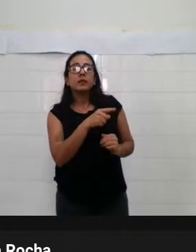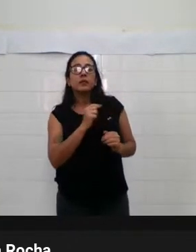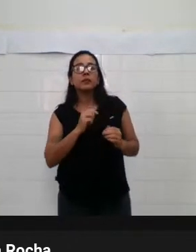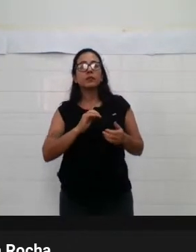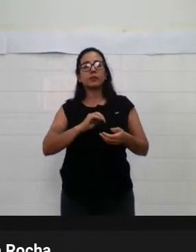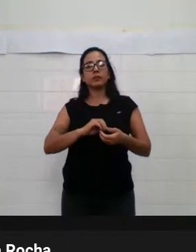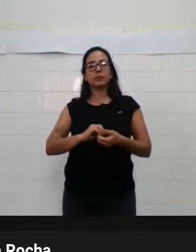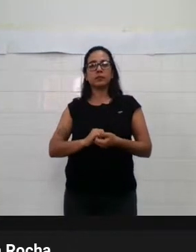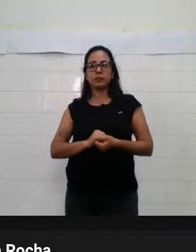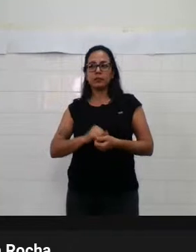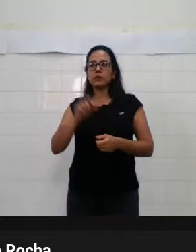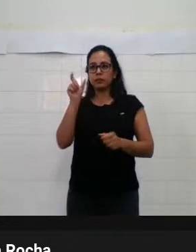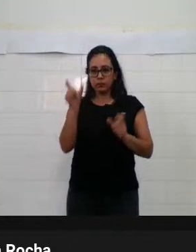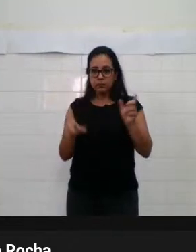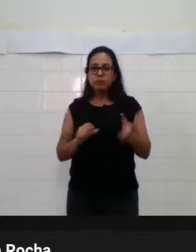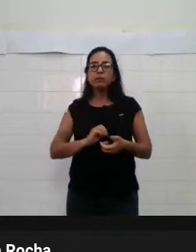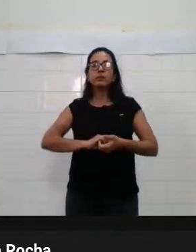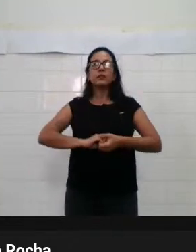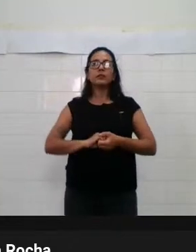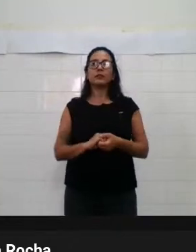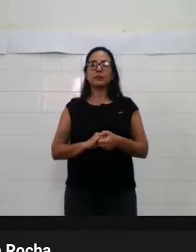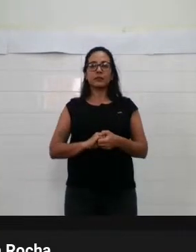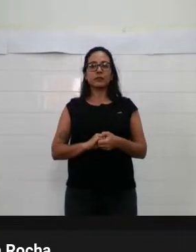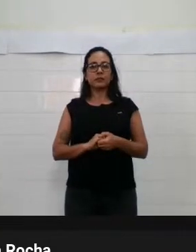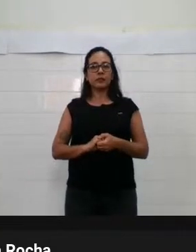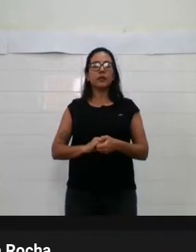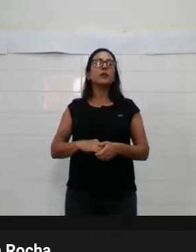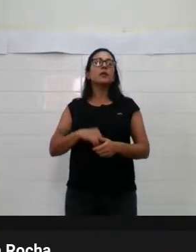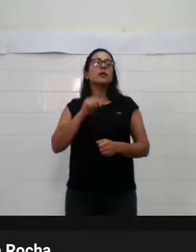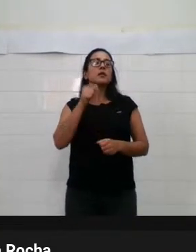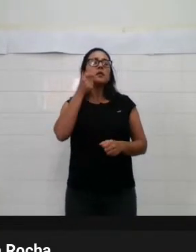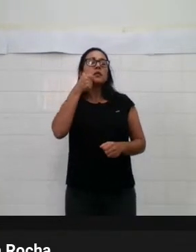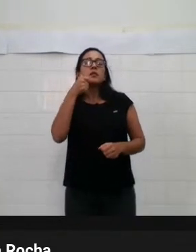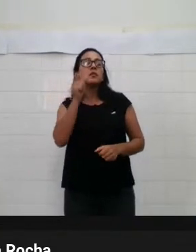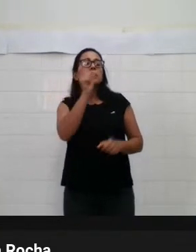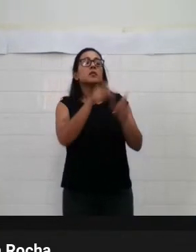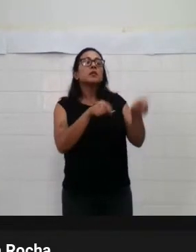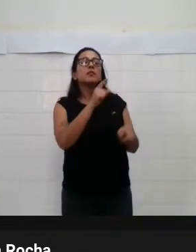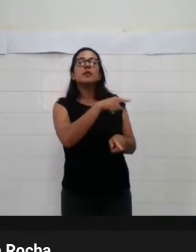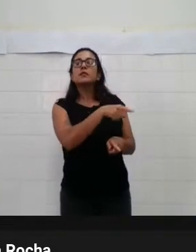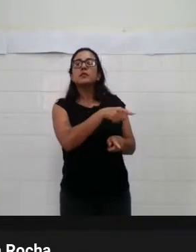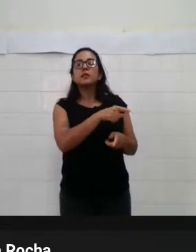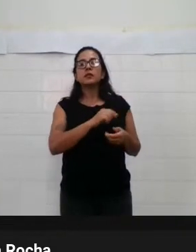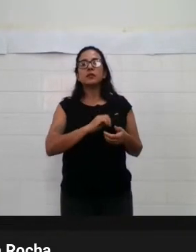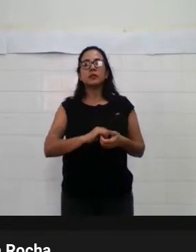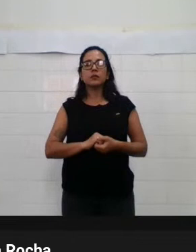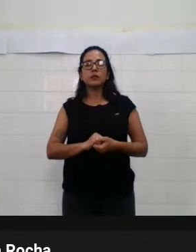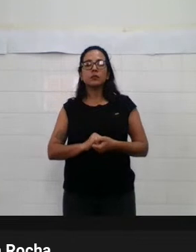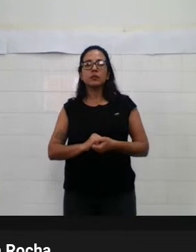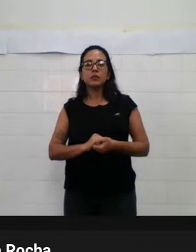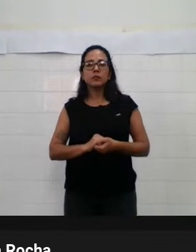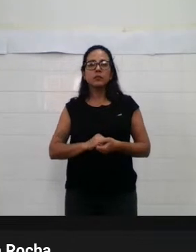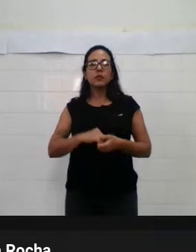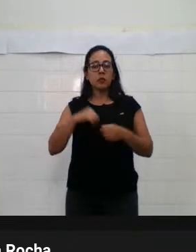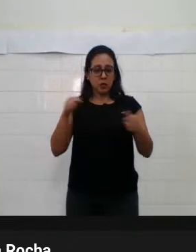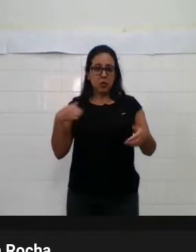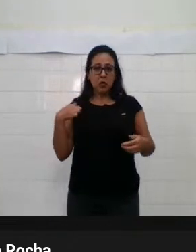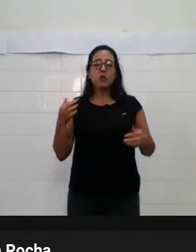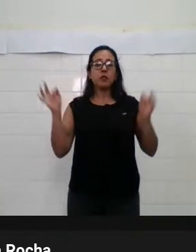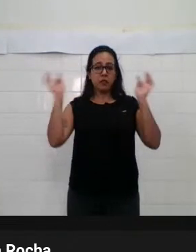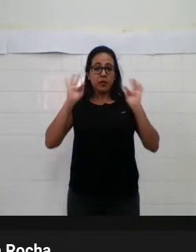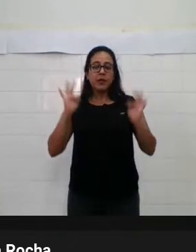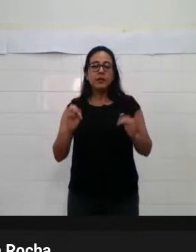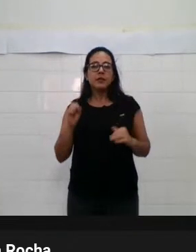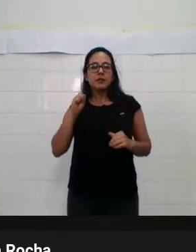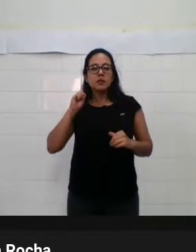são esses, que mulheres são essas, que homens são esses. Então, eu vou me dar muito satisfeita se,